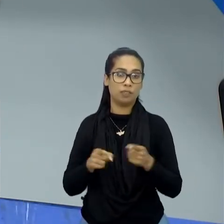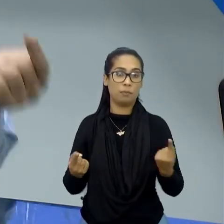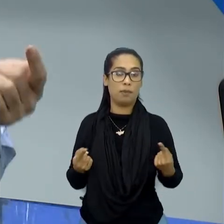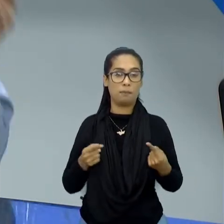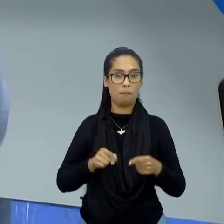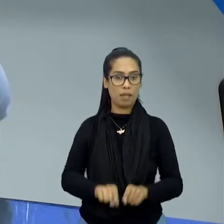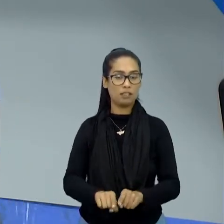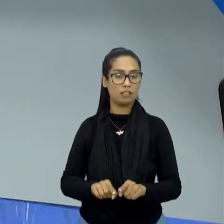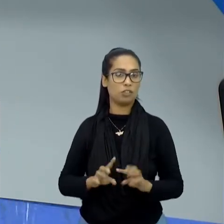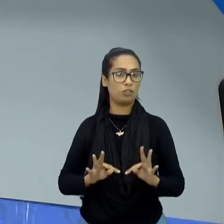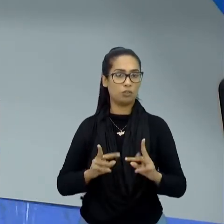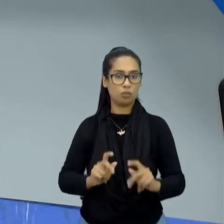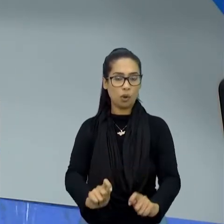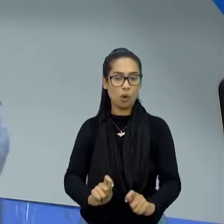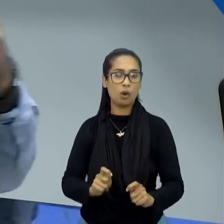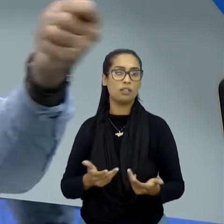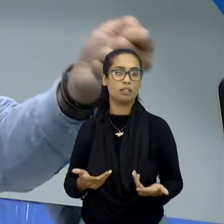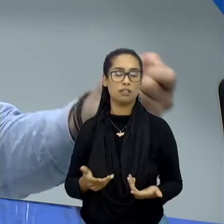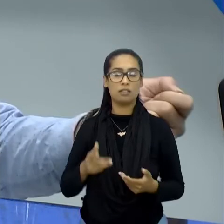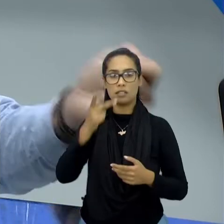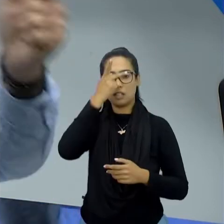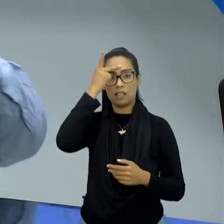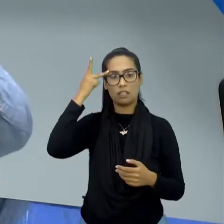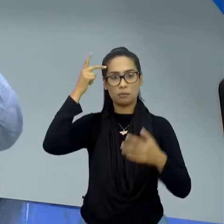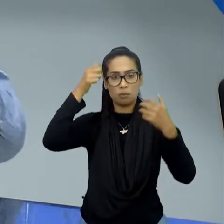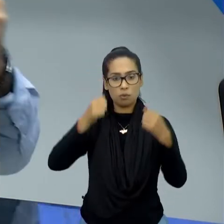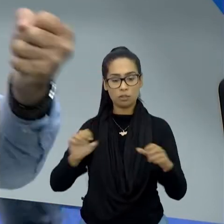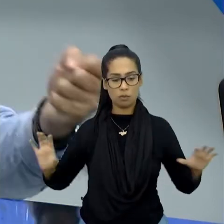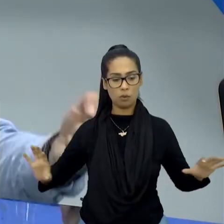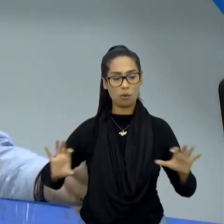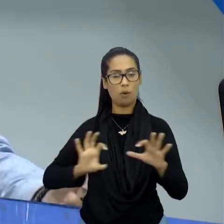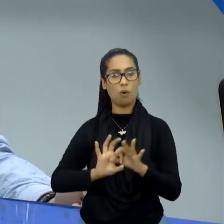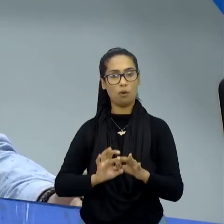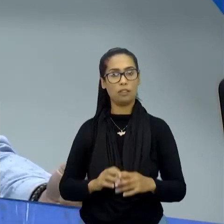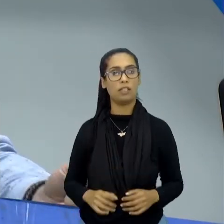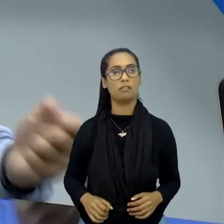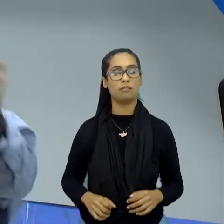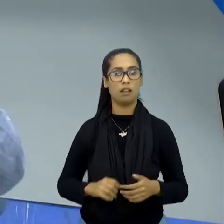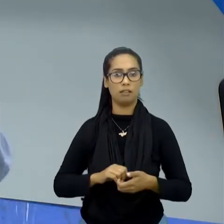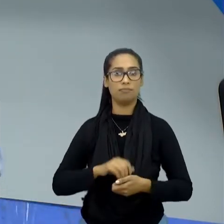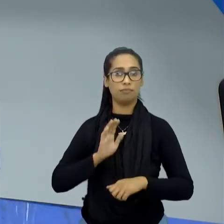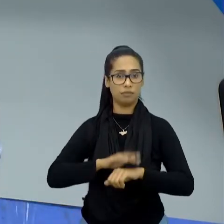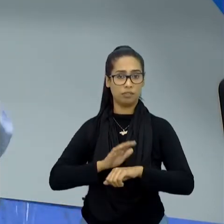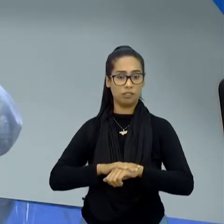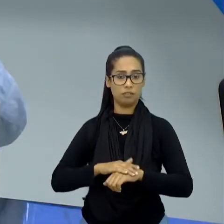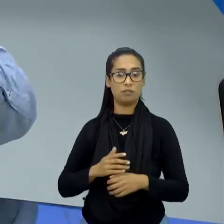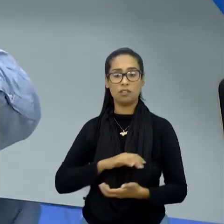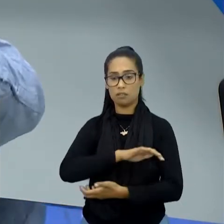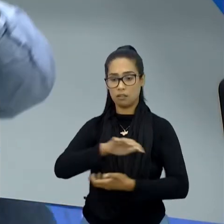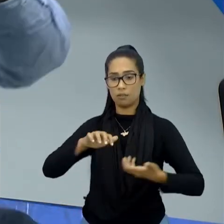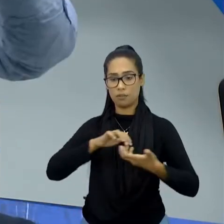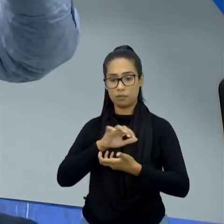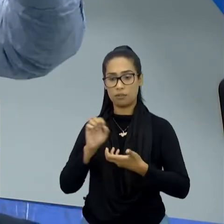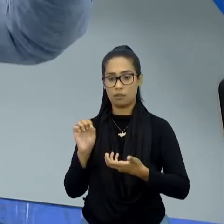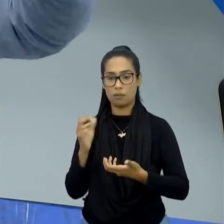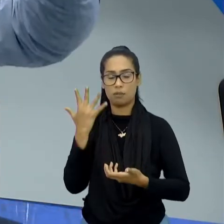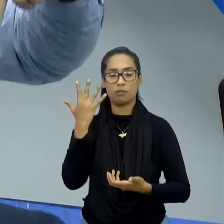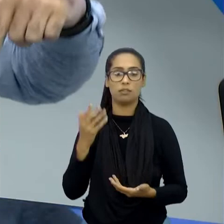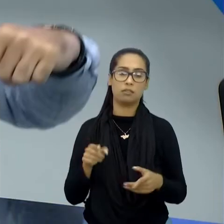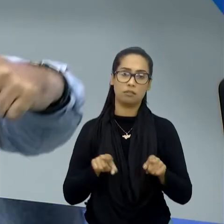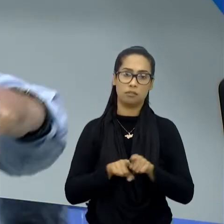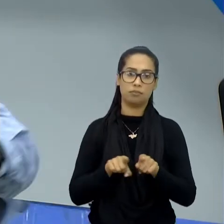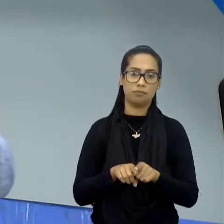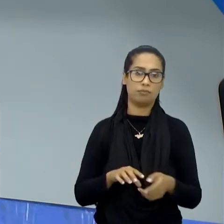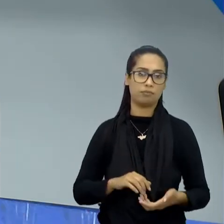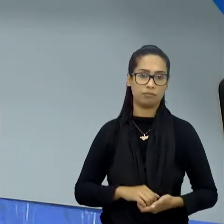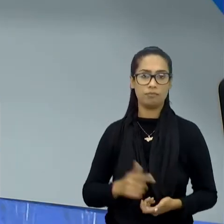movimento, de novo, o poder constituído tem que estar enfraquecido, ele tem que estar rachado. Outra coisa também, se você vai fazer